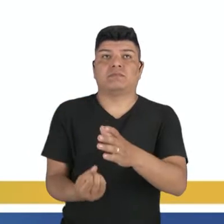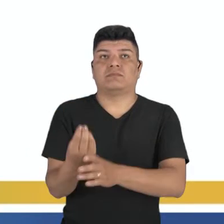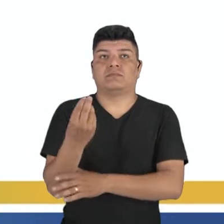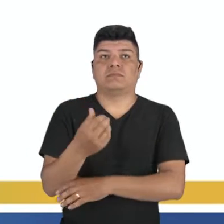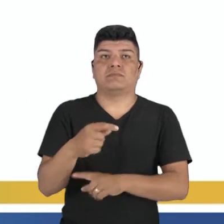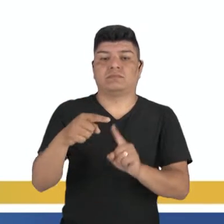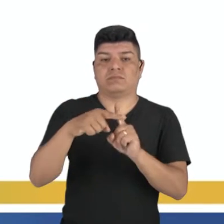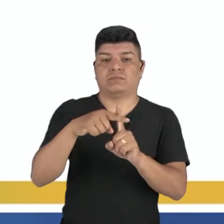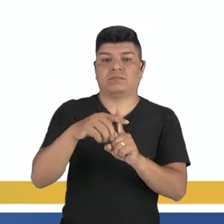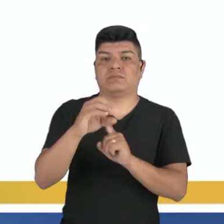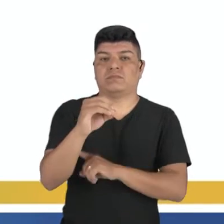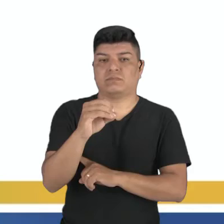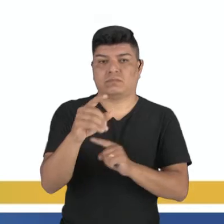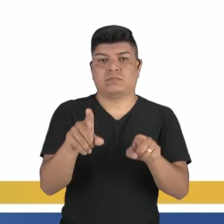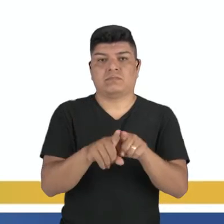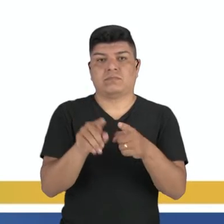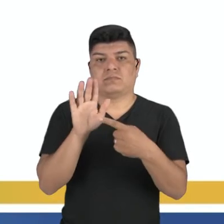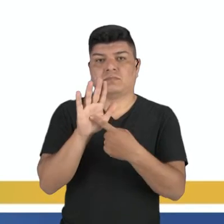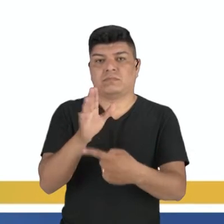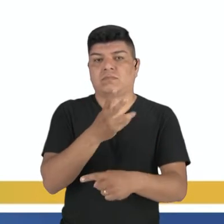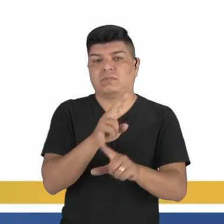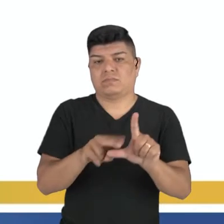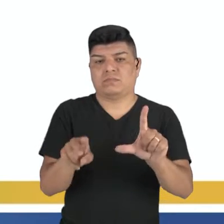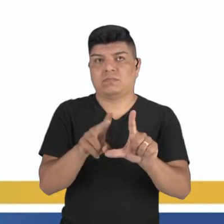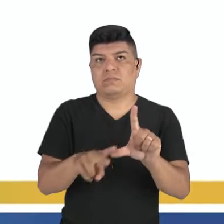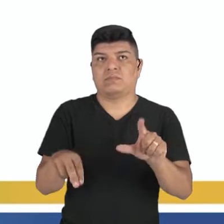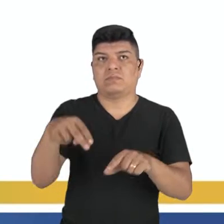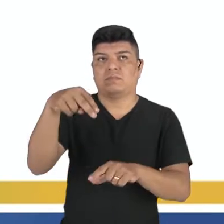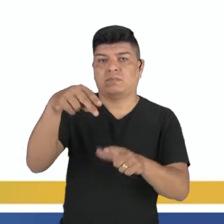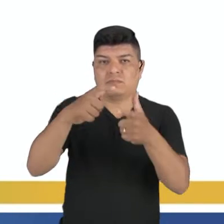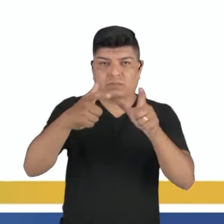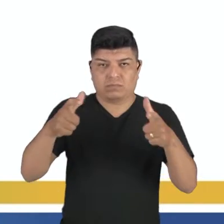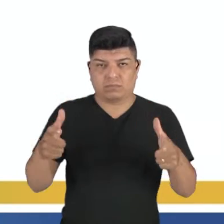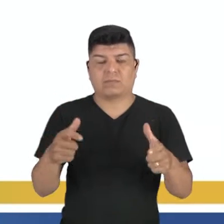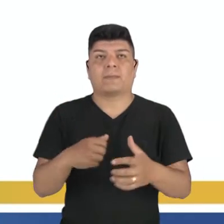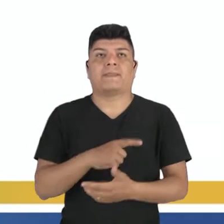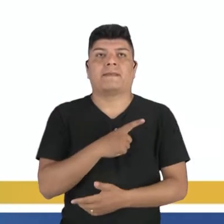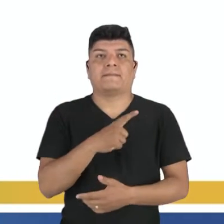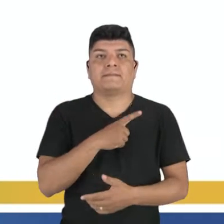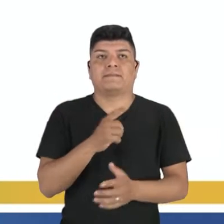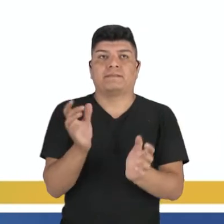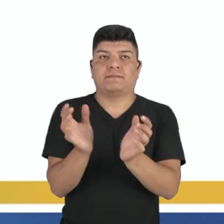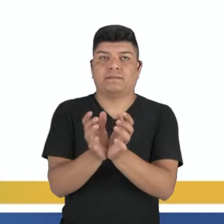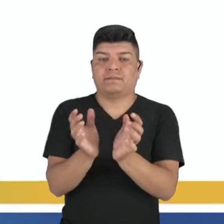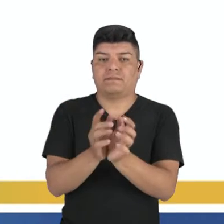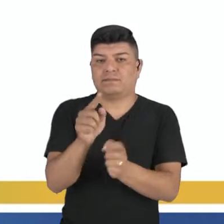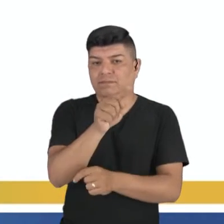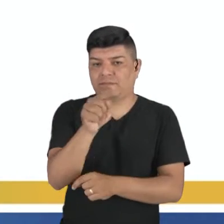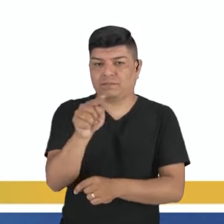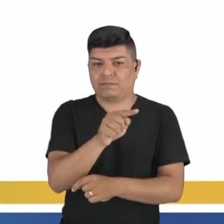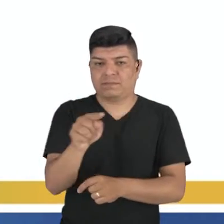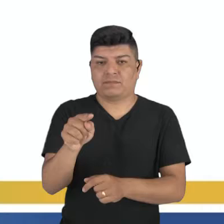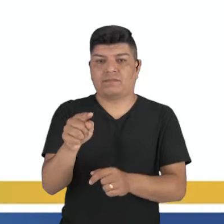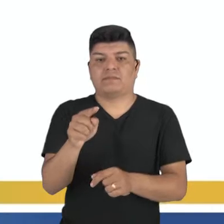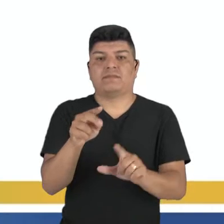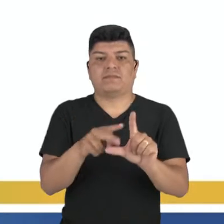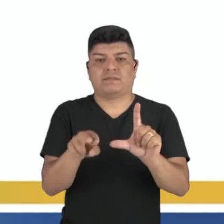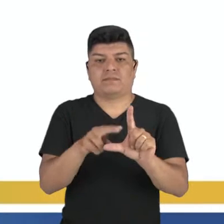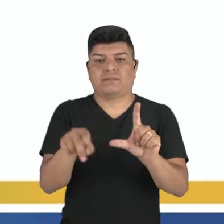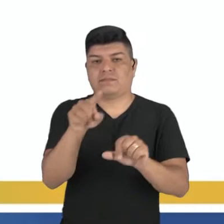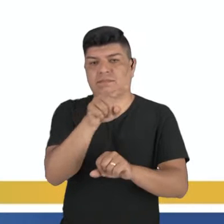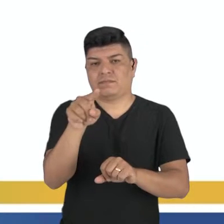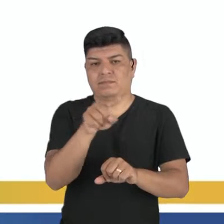pelos positivos e o zero, representado pela letra N maiúsculo. Temos aí o conjunto dos inteiros, representado pela letra Z